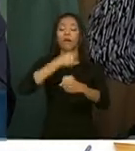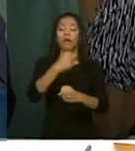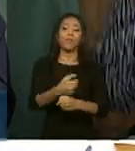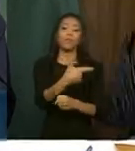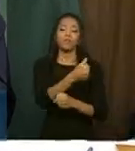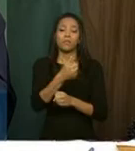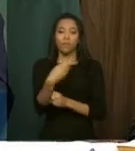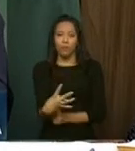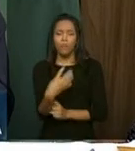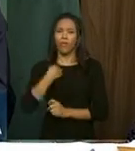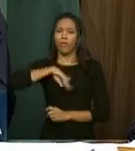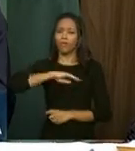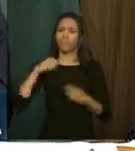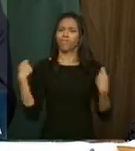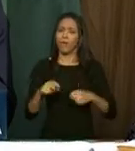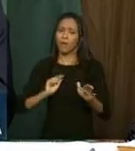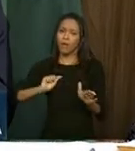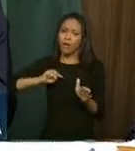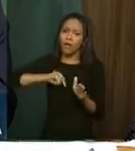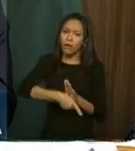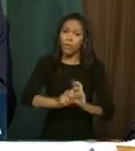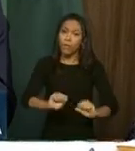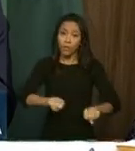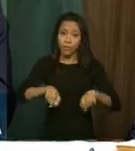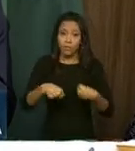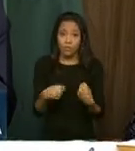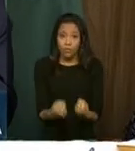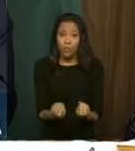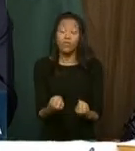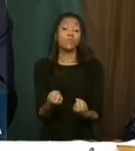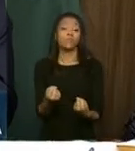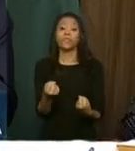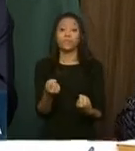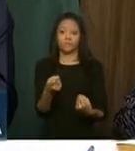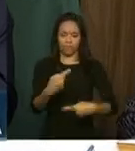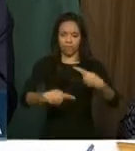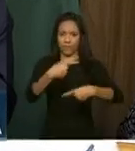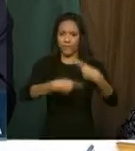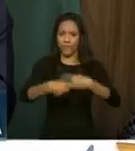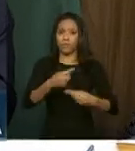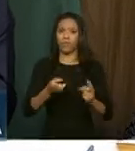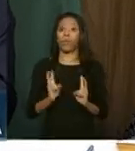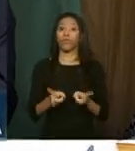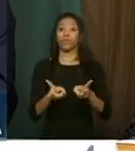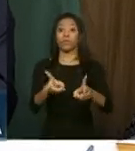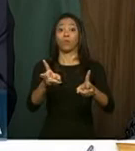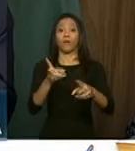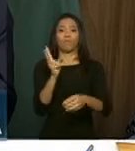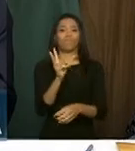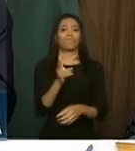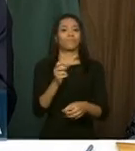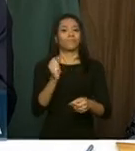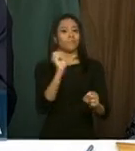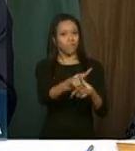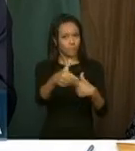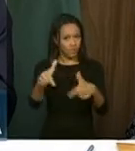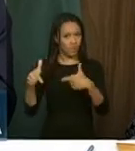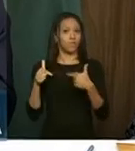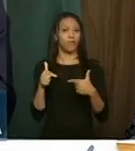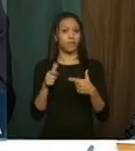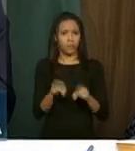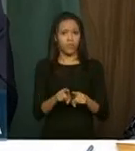nós tivemos que aprofundar o esforço de política anticíclica para manter o emprego e a renda e proteger a nossa economia desse